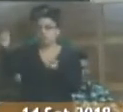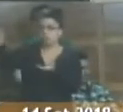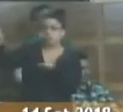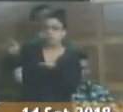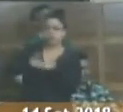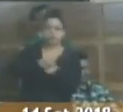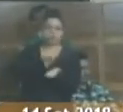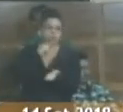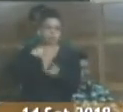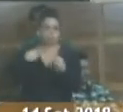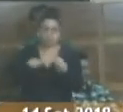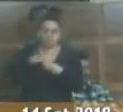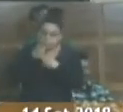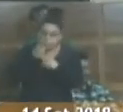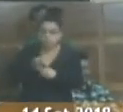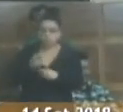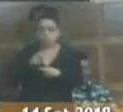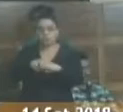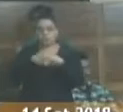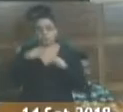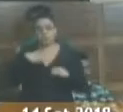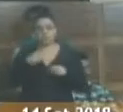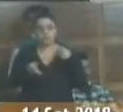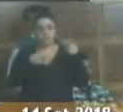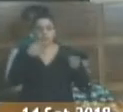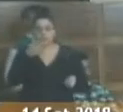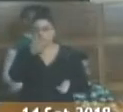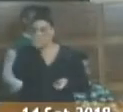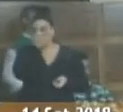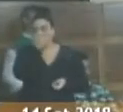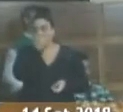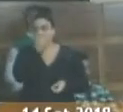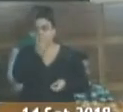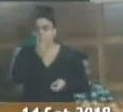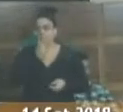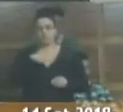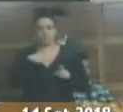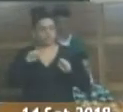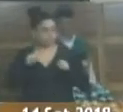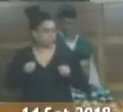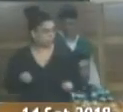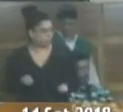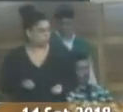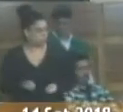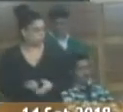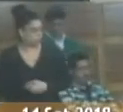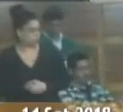aldeia. É isso que é a minha fala. E estamos aí na luta nessas...